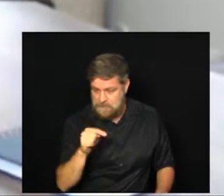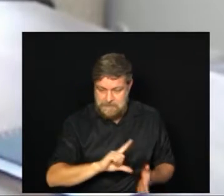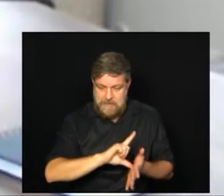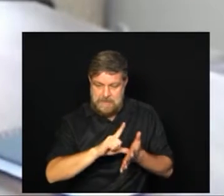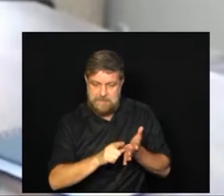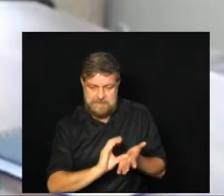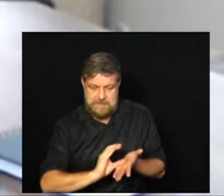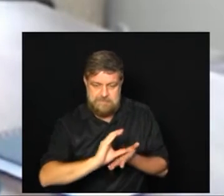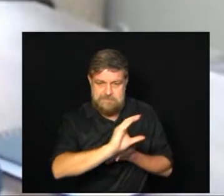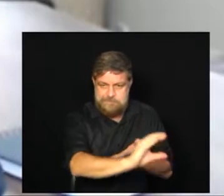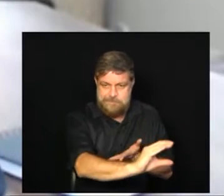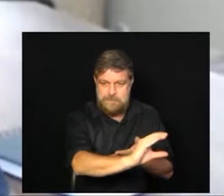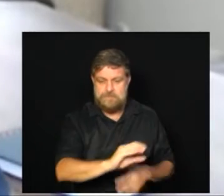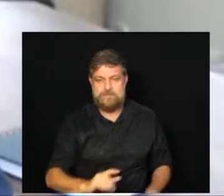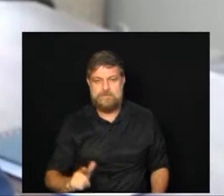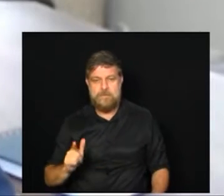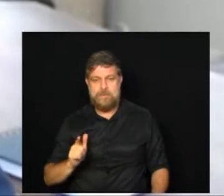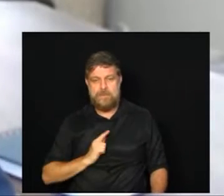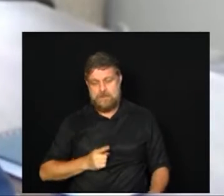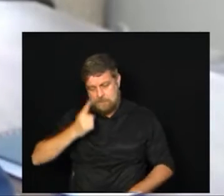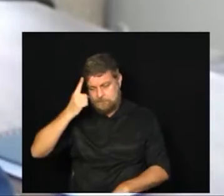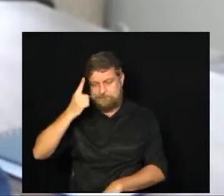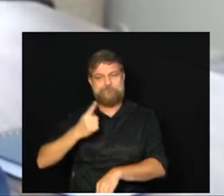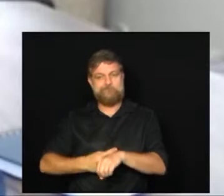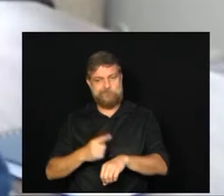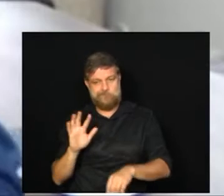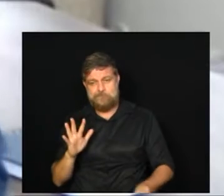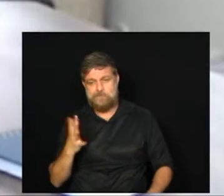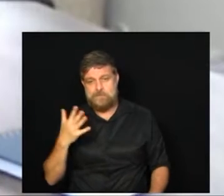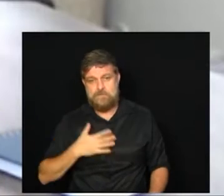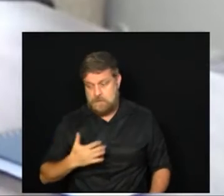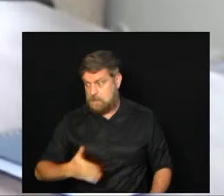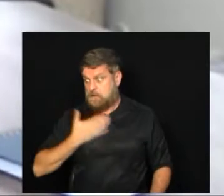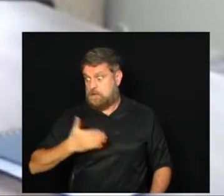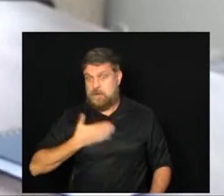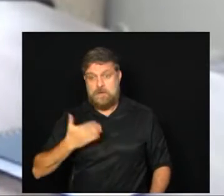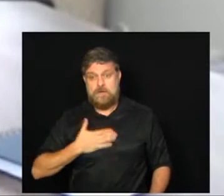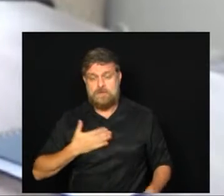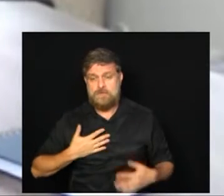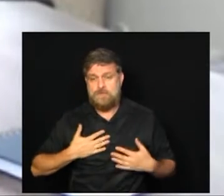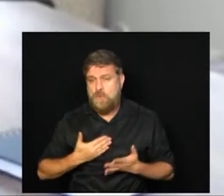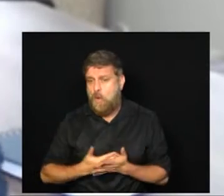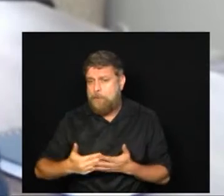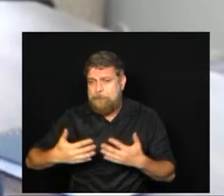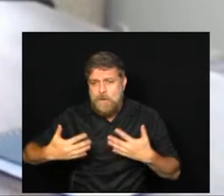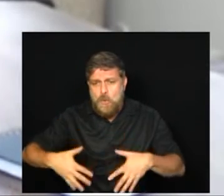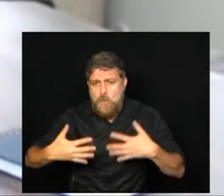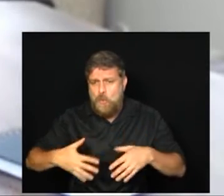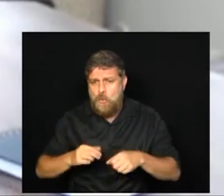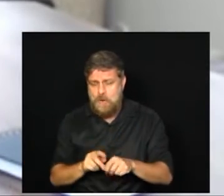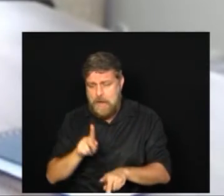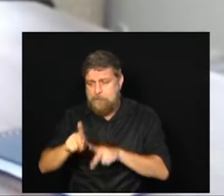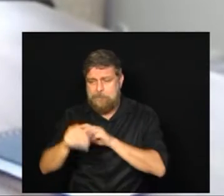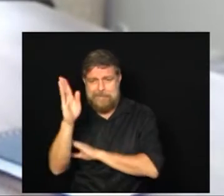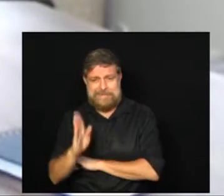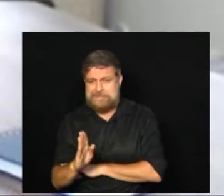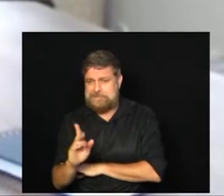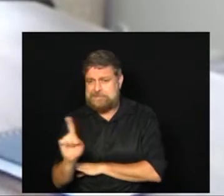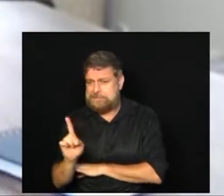né? Realmente houve um momento primeiro de susto muito grande no início da pandemia, porque a maioria da população brasileira não